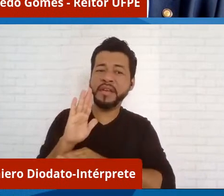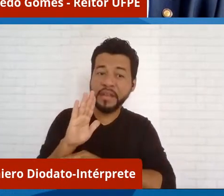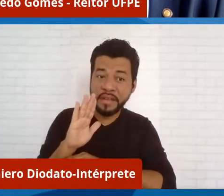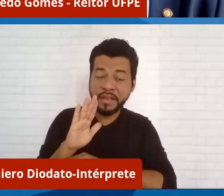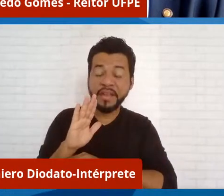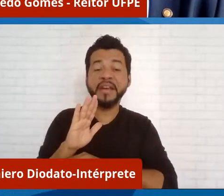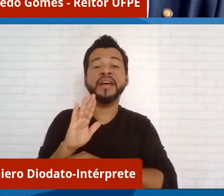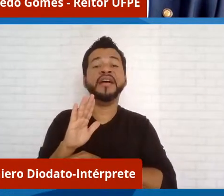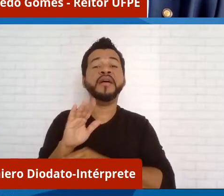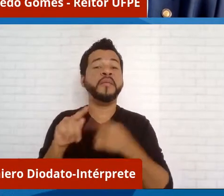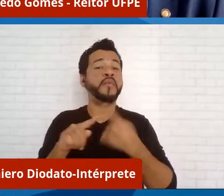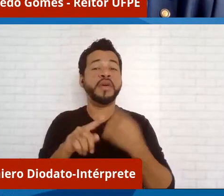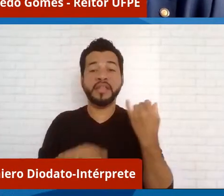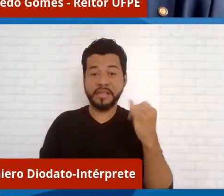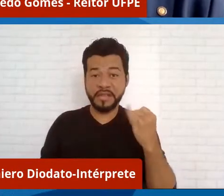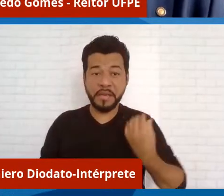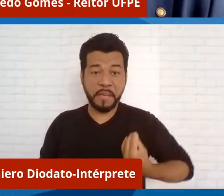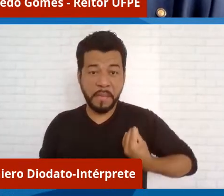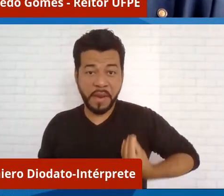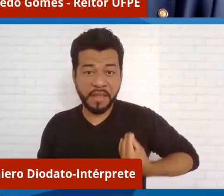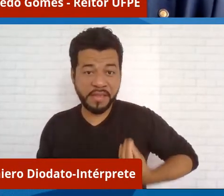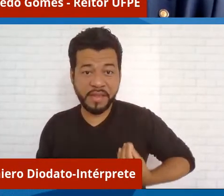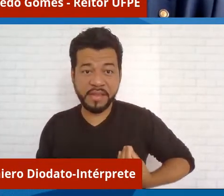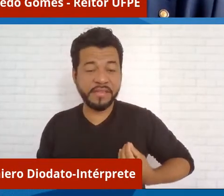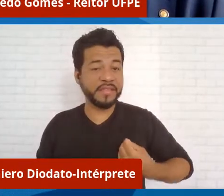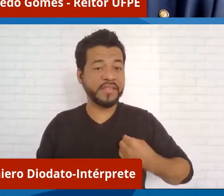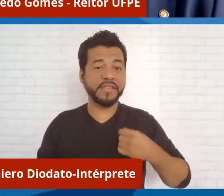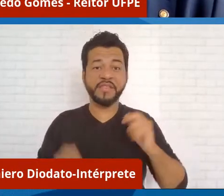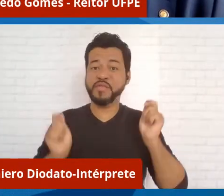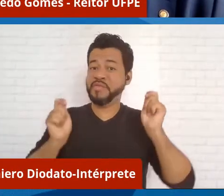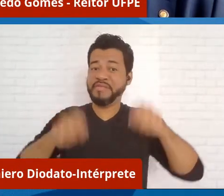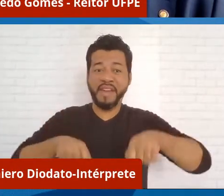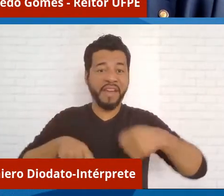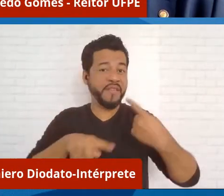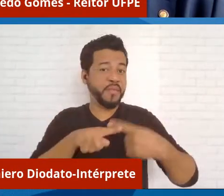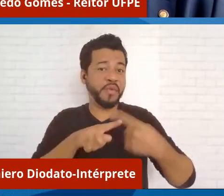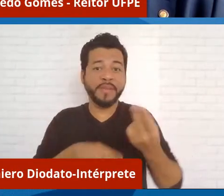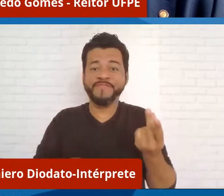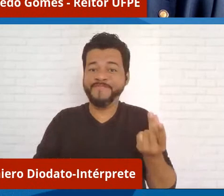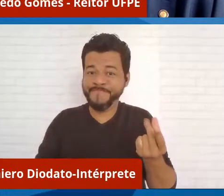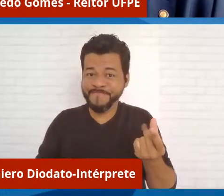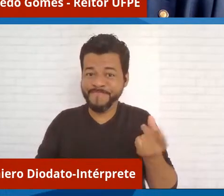né? Porque a gente não teria condições financeiras de